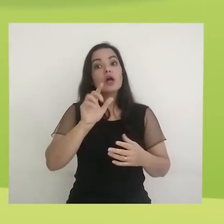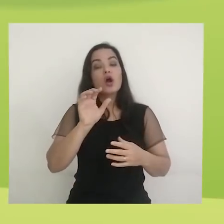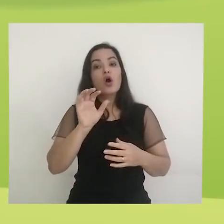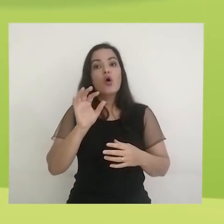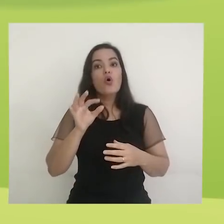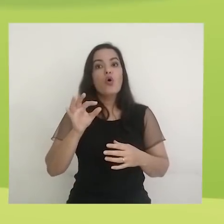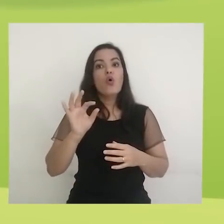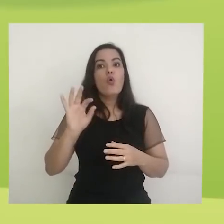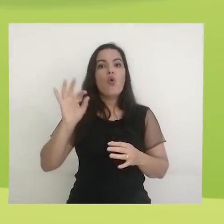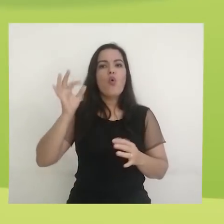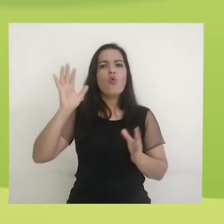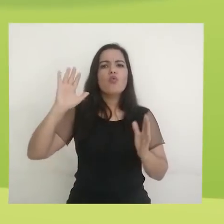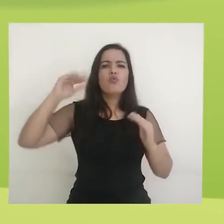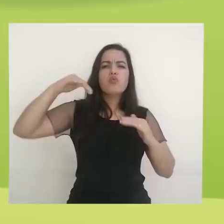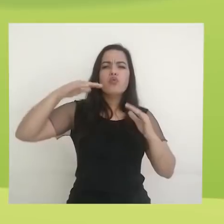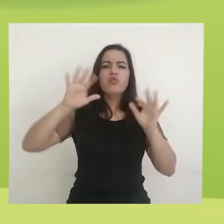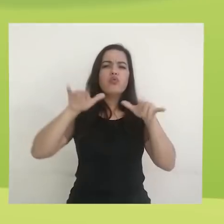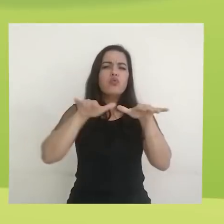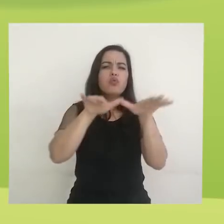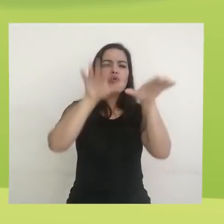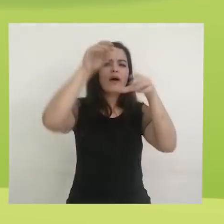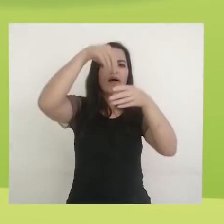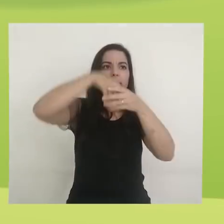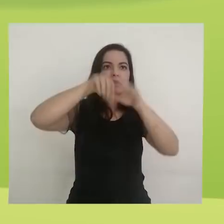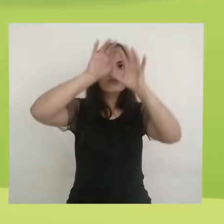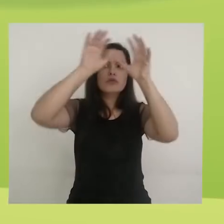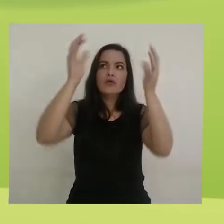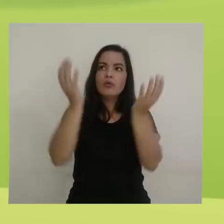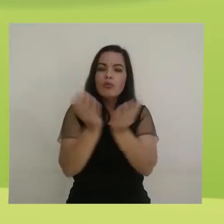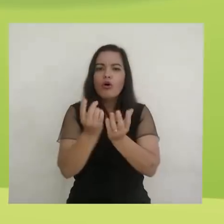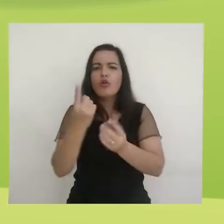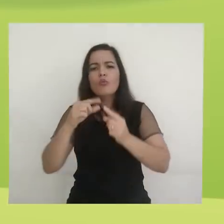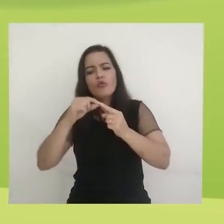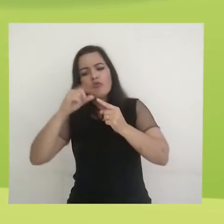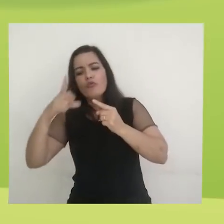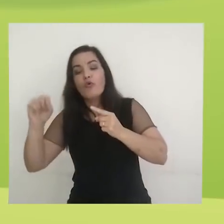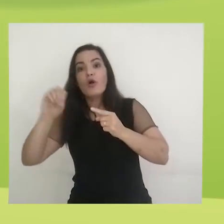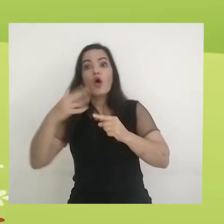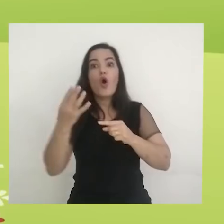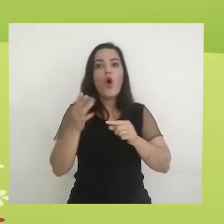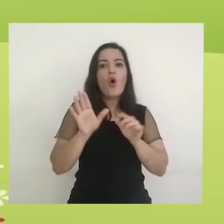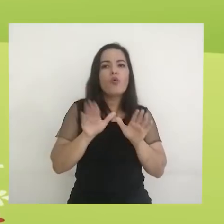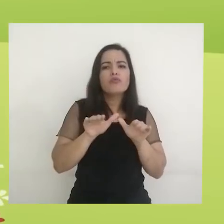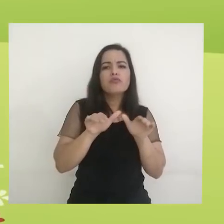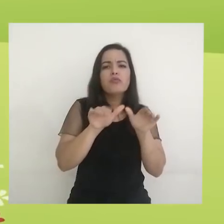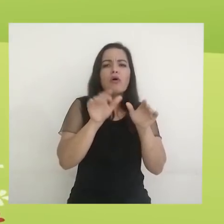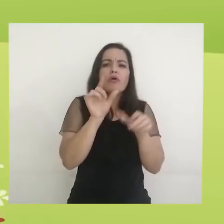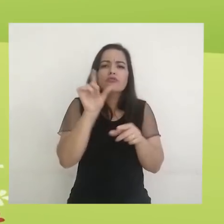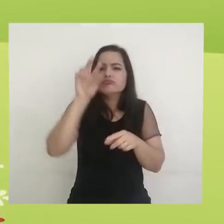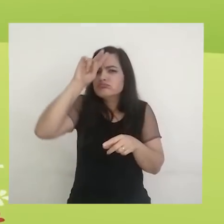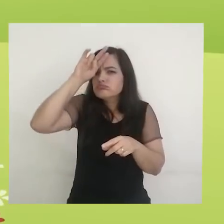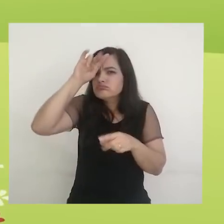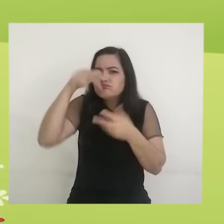de verdade? Uma folha? Uma joaninha? Ai, são tantas perguntas!